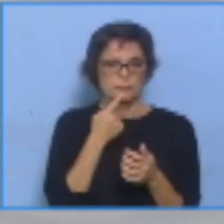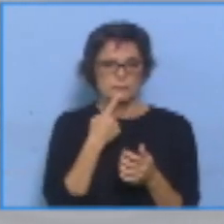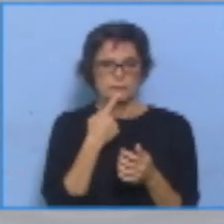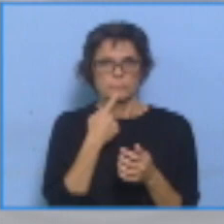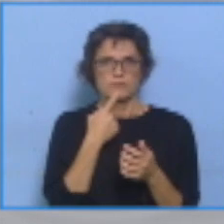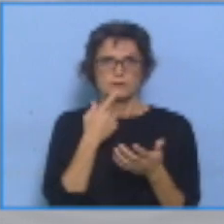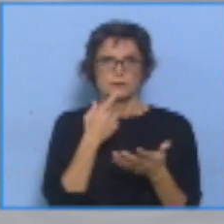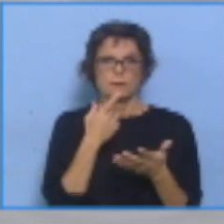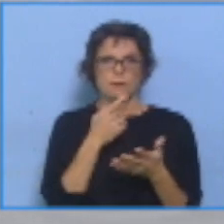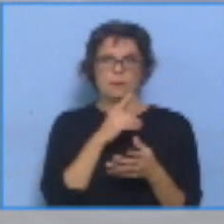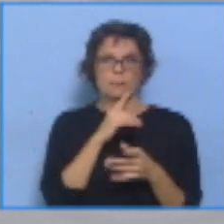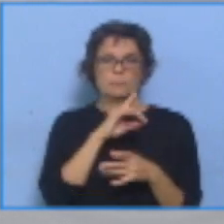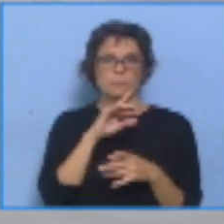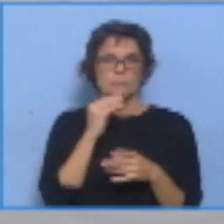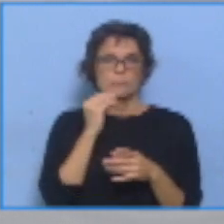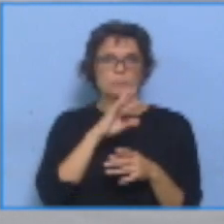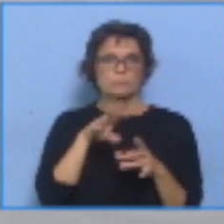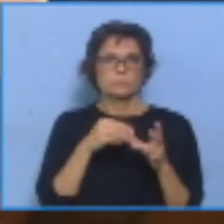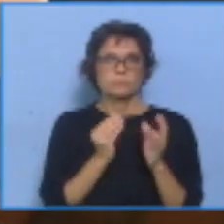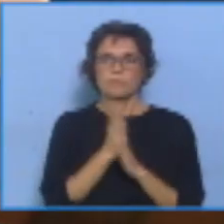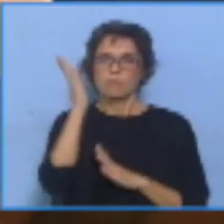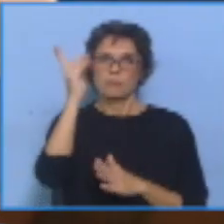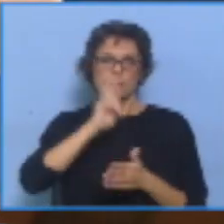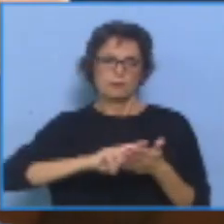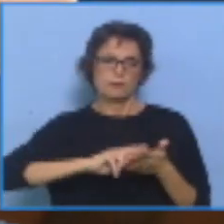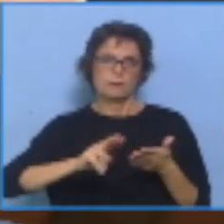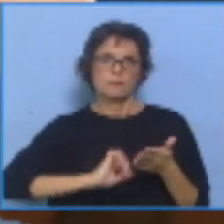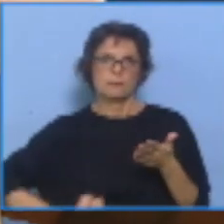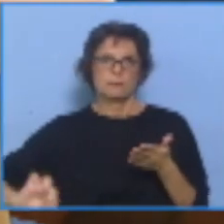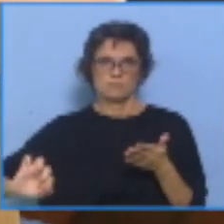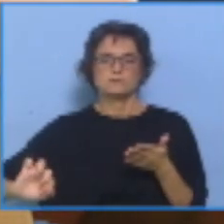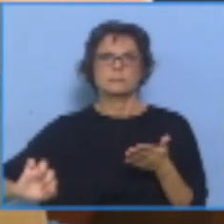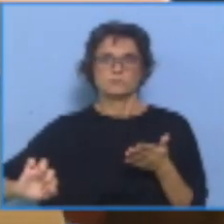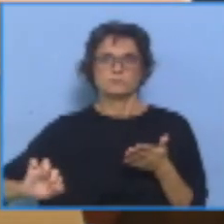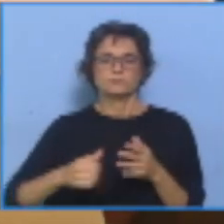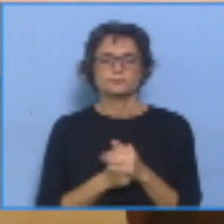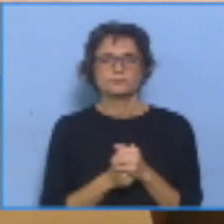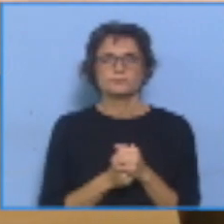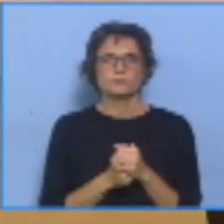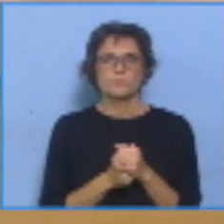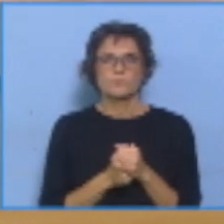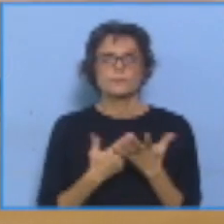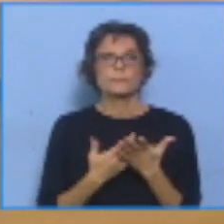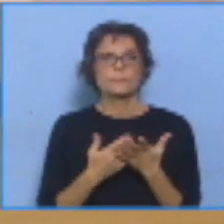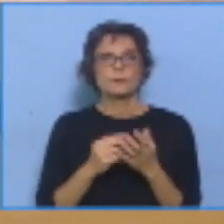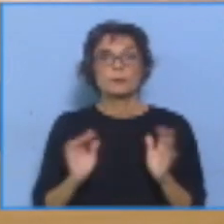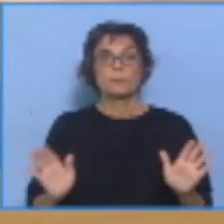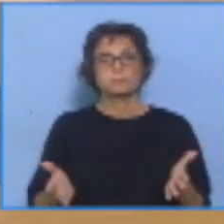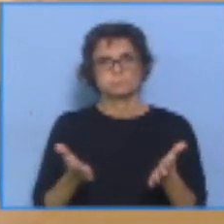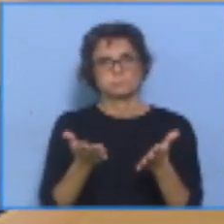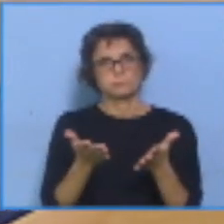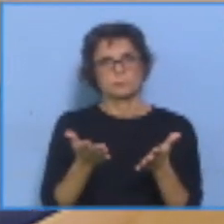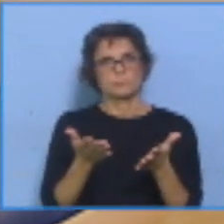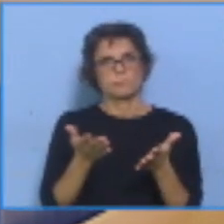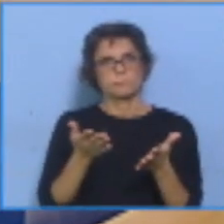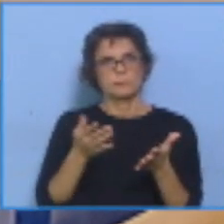que a literatura aprofunda, escava e promove. Promovendo a utopia, ela não esquecia